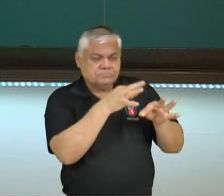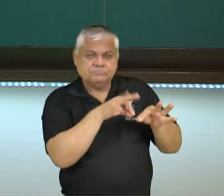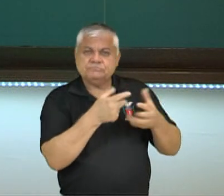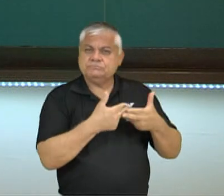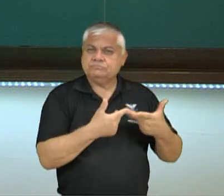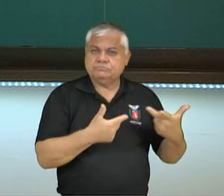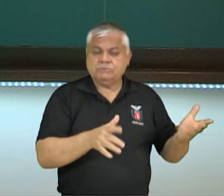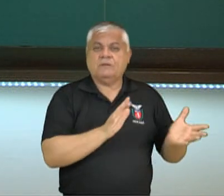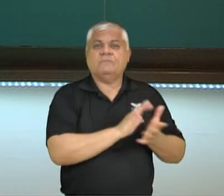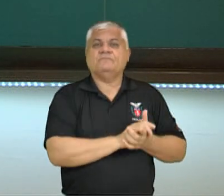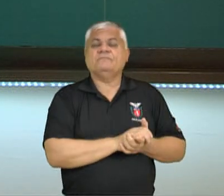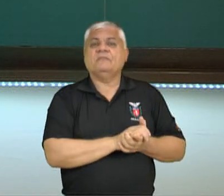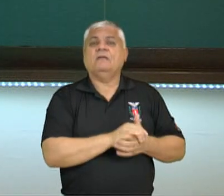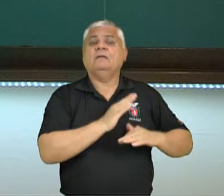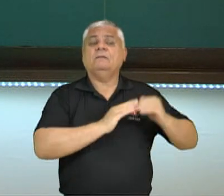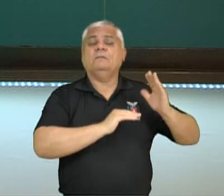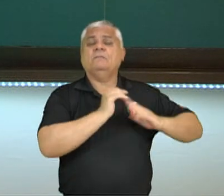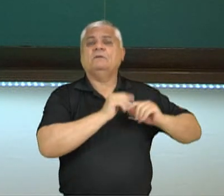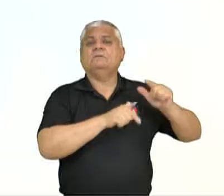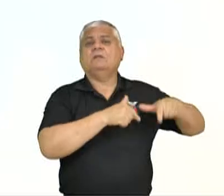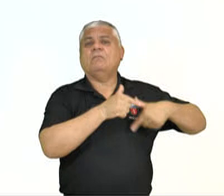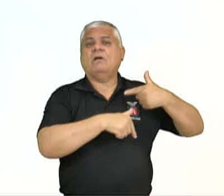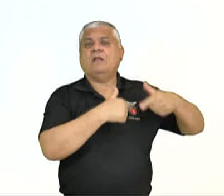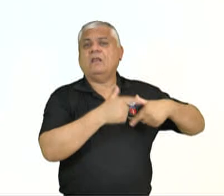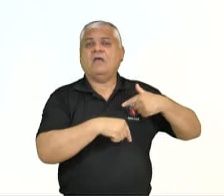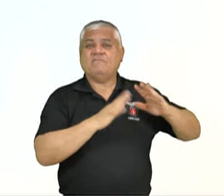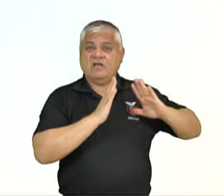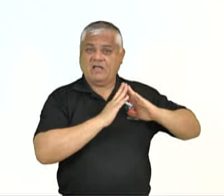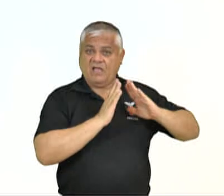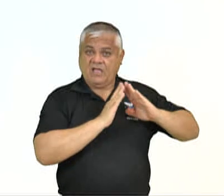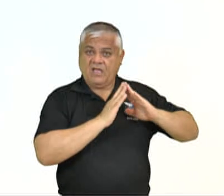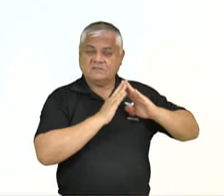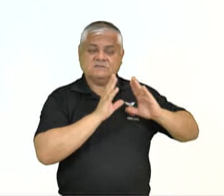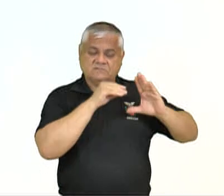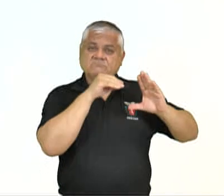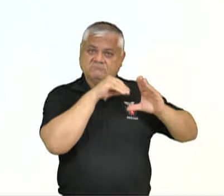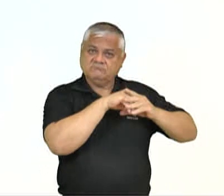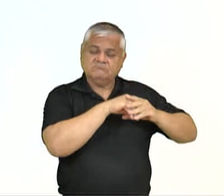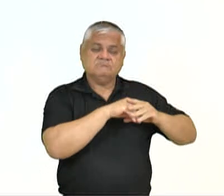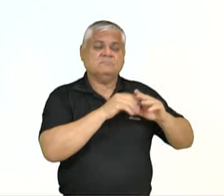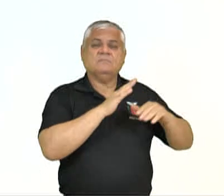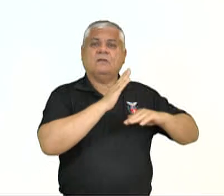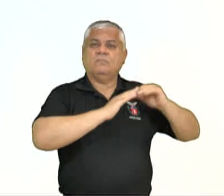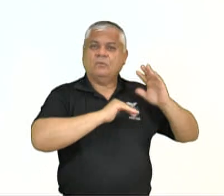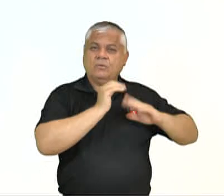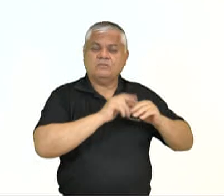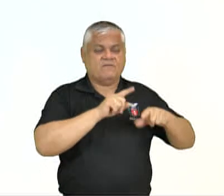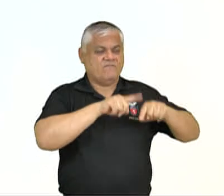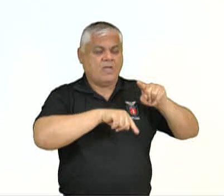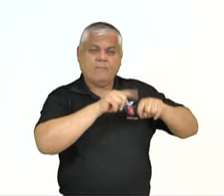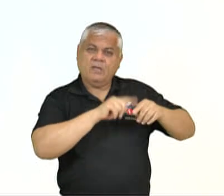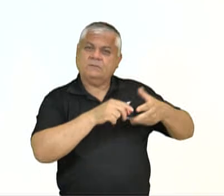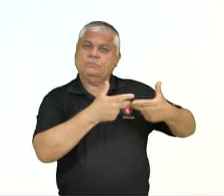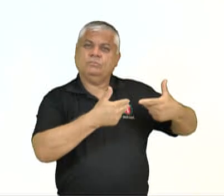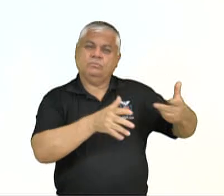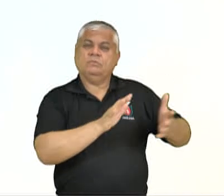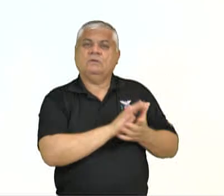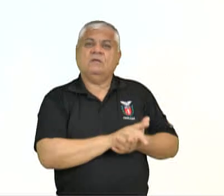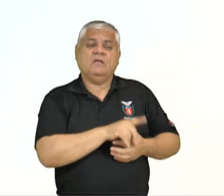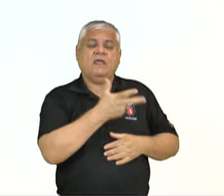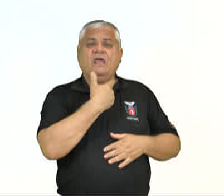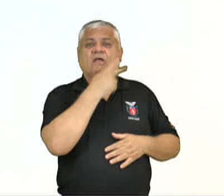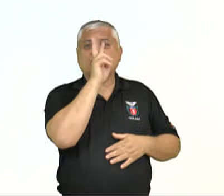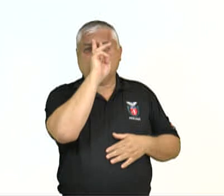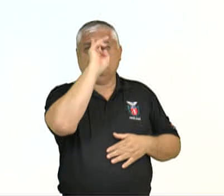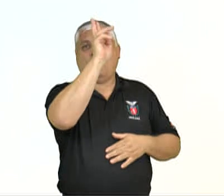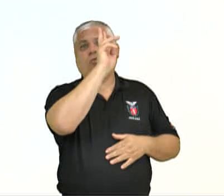artesanais. Geralmente, o artesão trabalhava em sua própria oficina, com as suas próprias ferramentas, e ele era dono